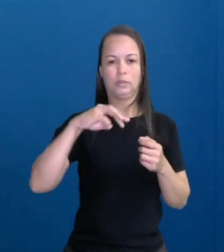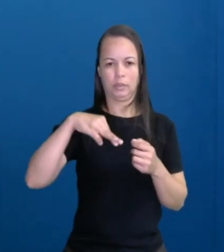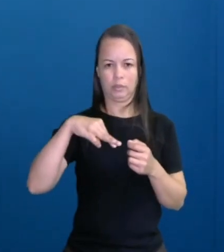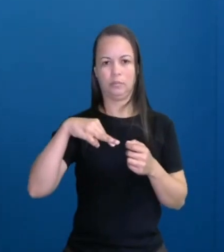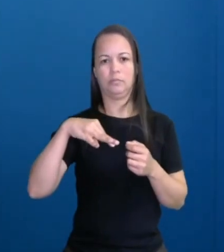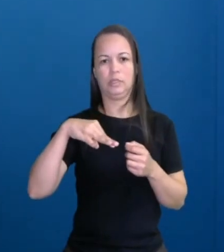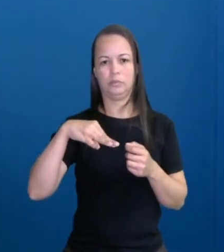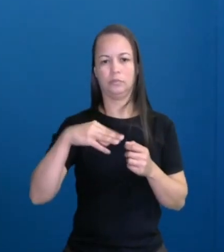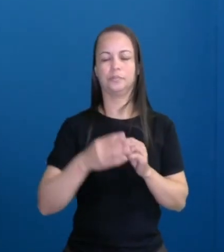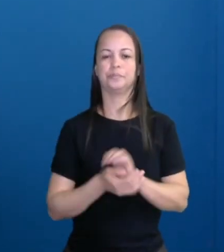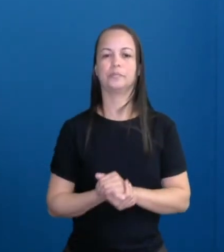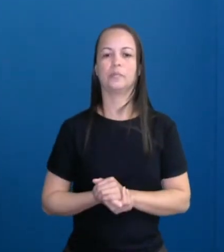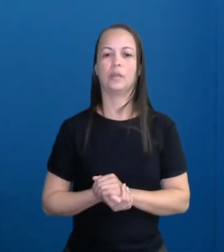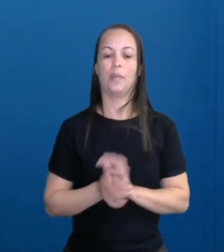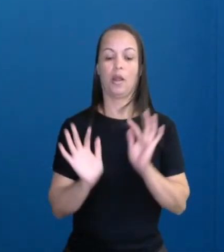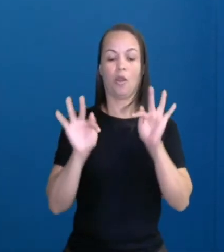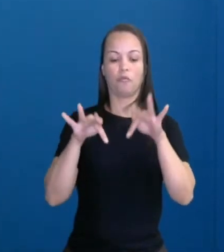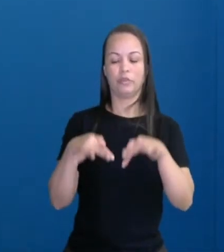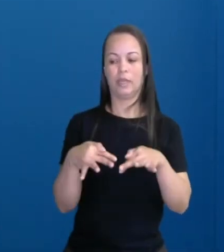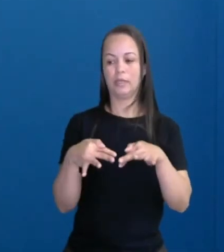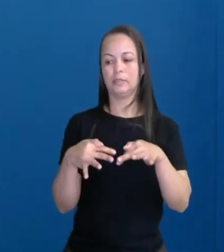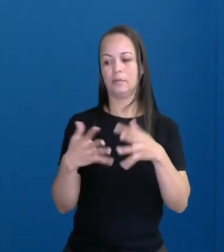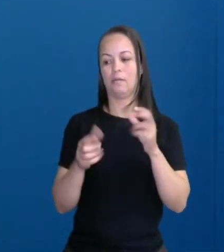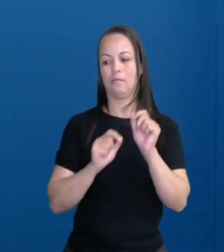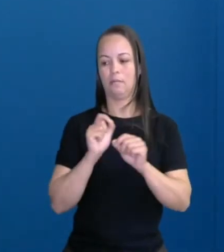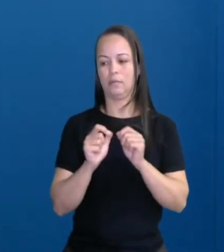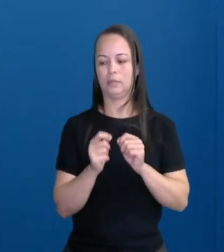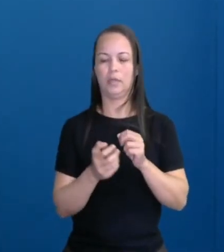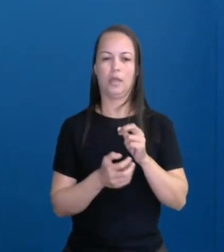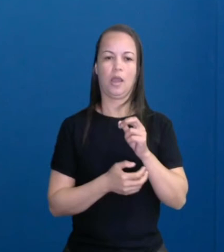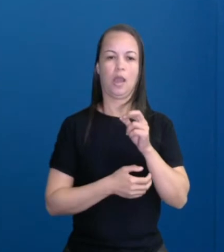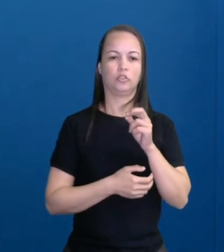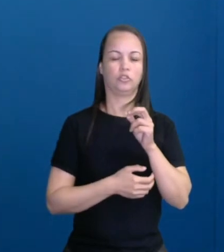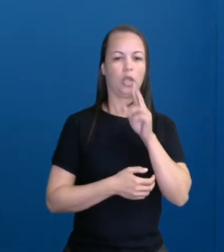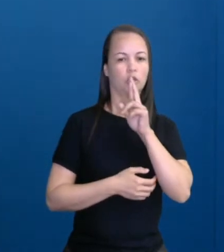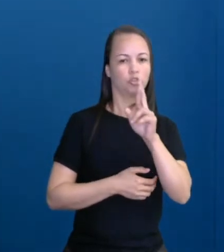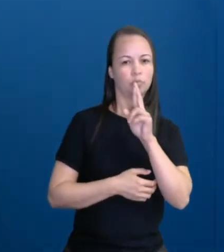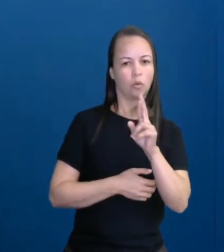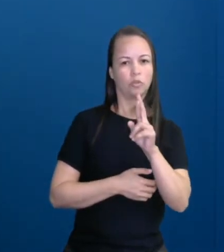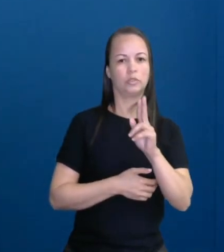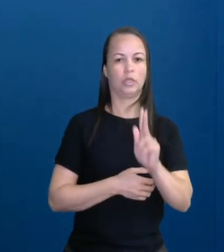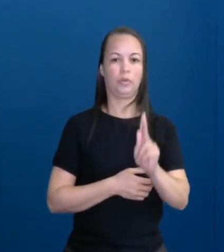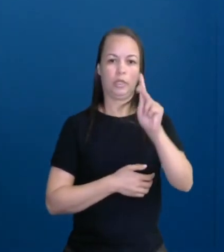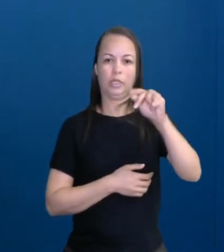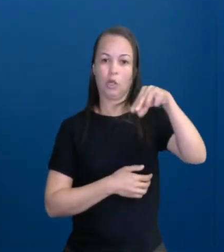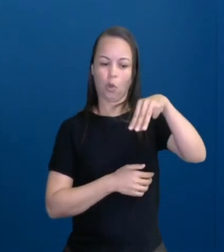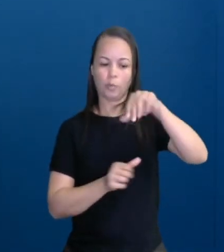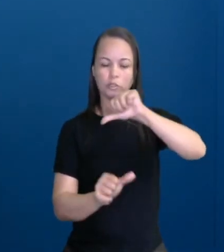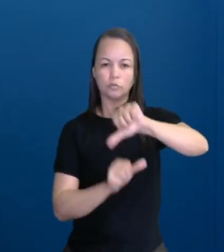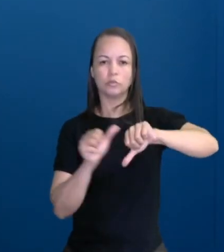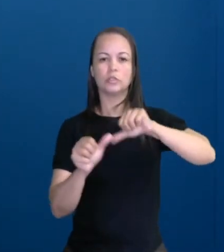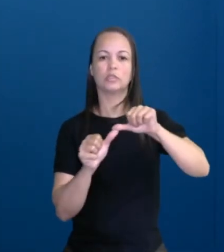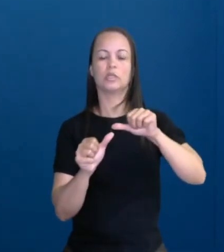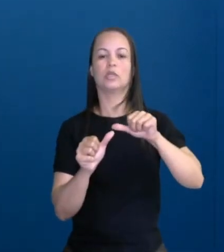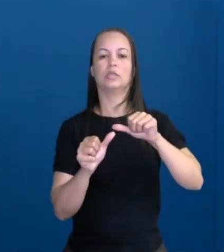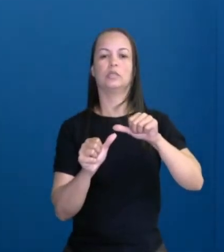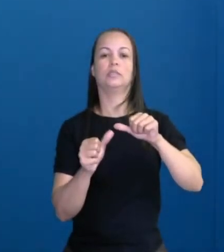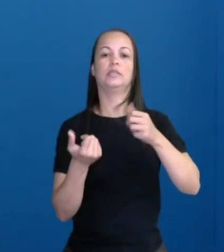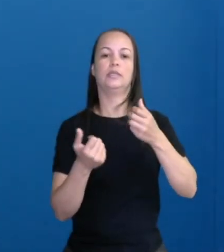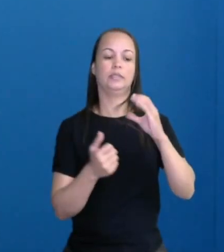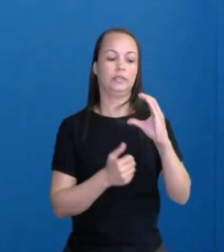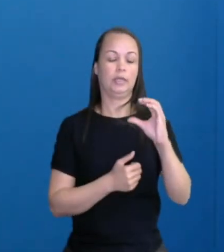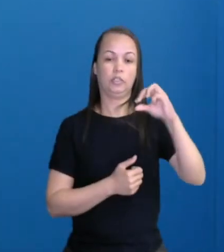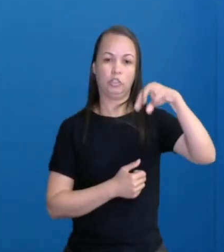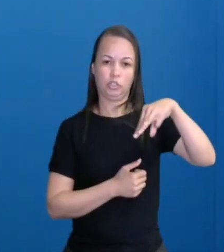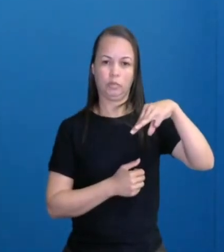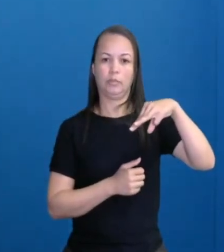gente finalizar, ó, a resposta que está aqui em quilômetros, a gente faz a alteração de centímetros para quilômetros, já que